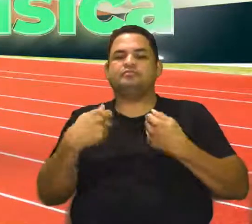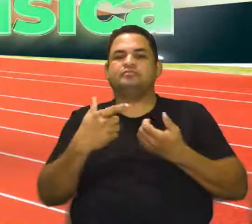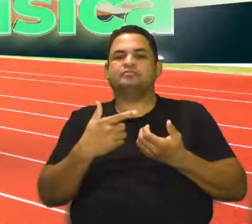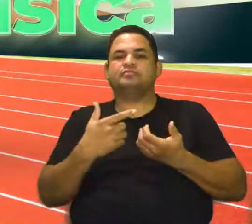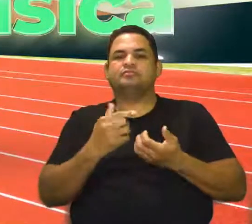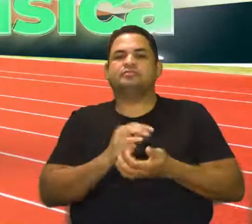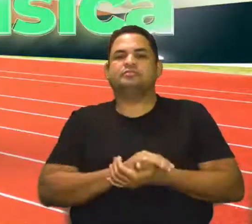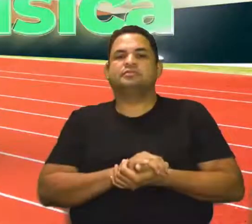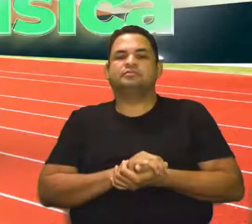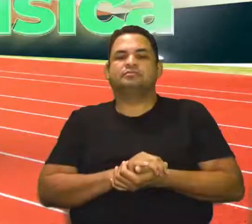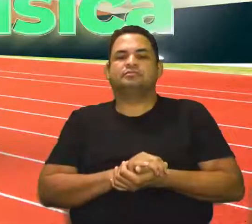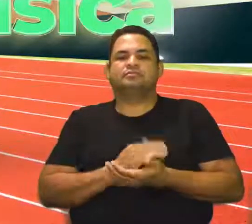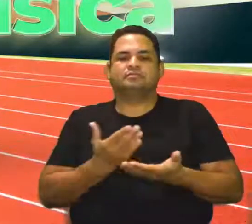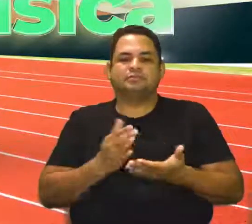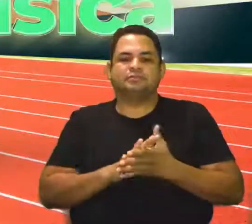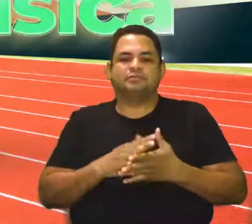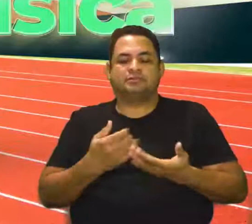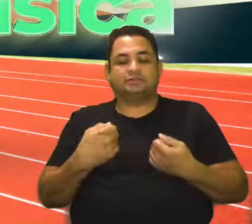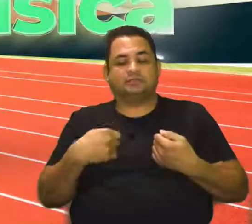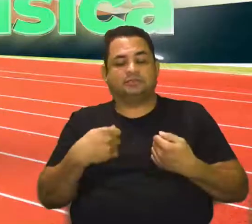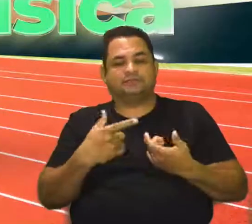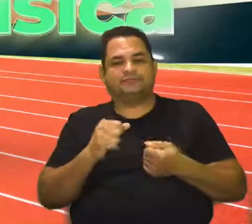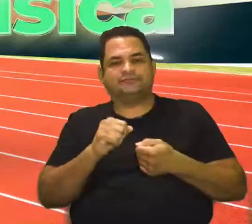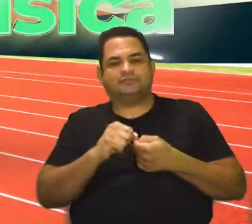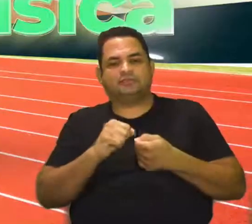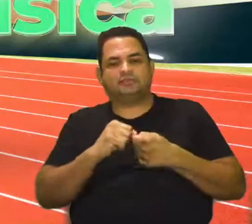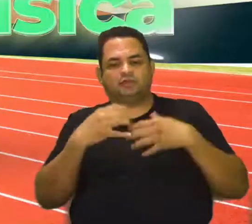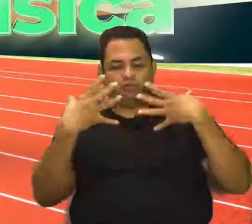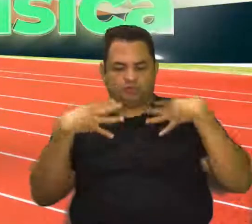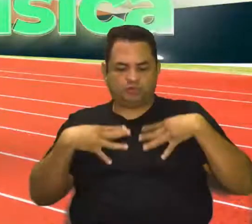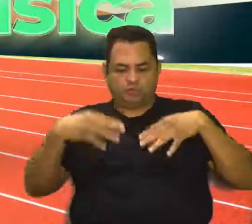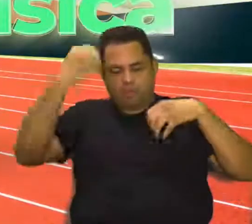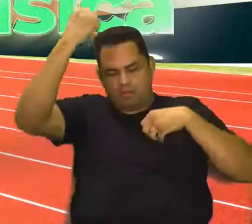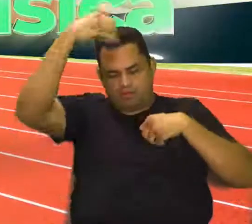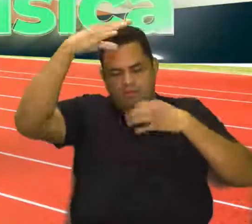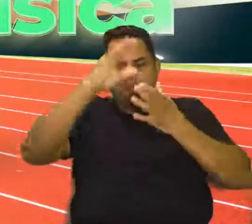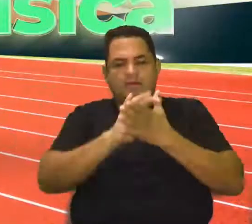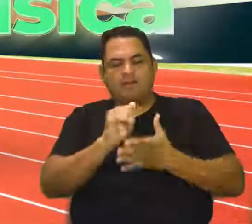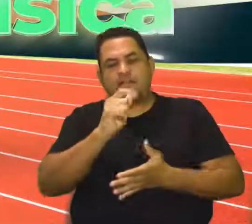os dias, como por exemplo tomar banho, beber água, como